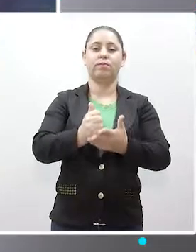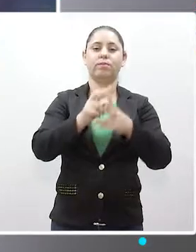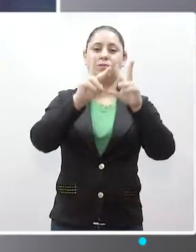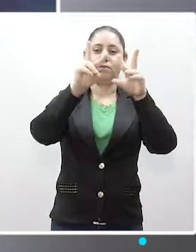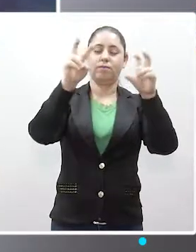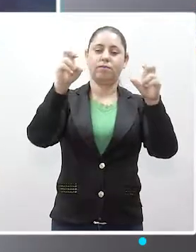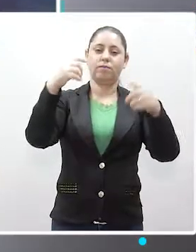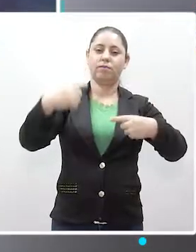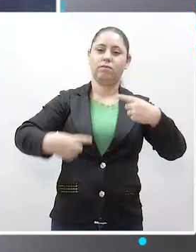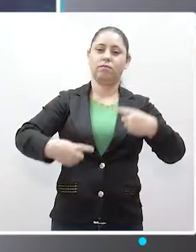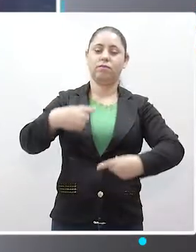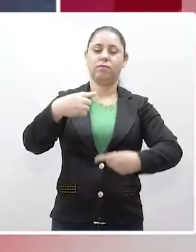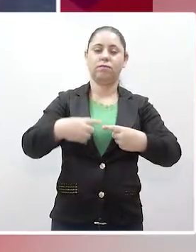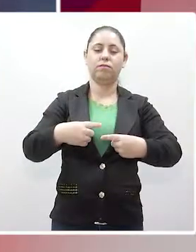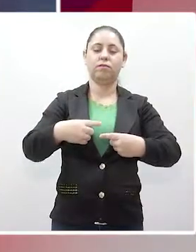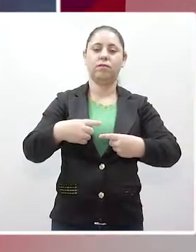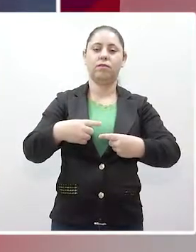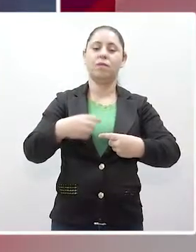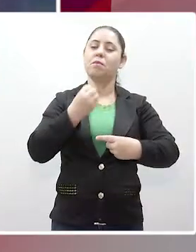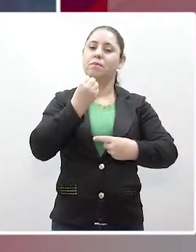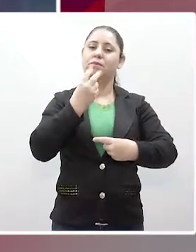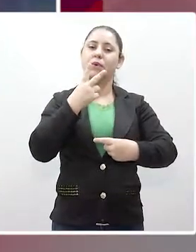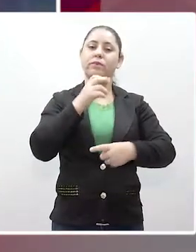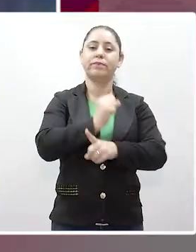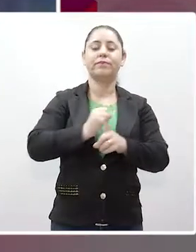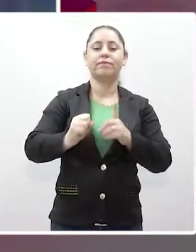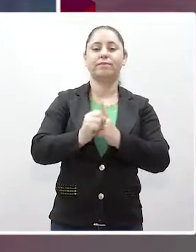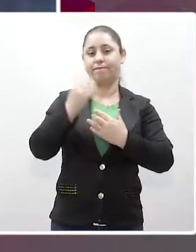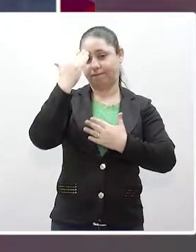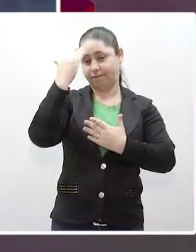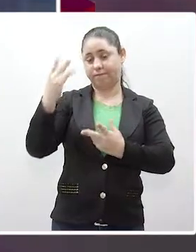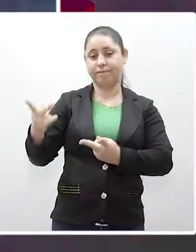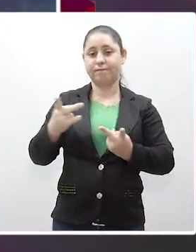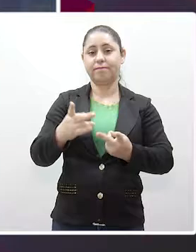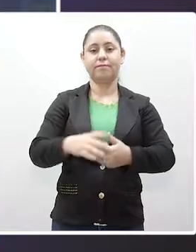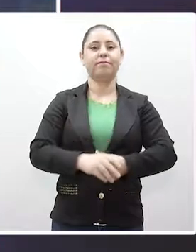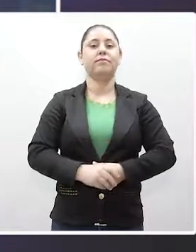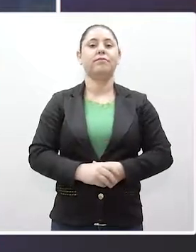que sejam frutíferos aí para a sociedade. Muito obrigado pelo convite.